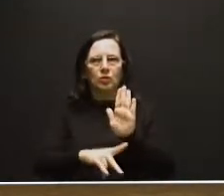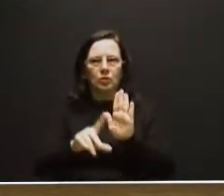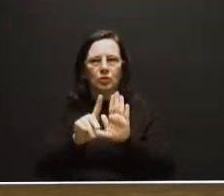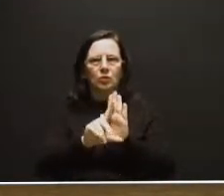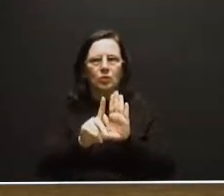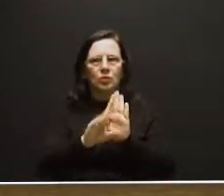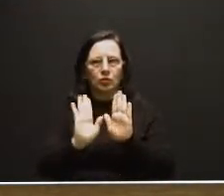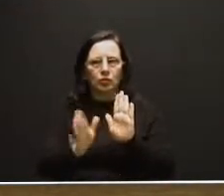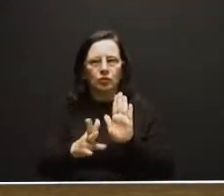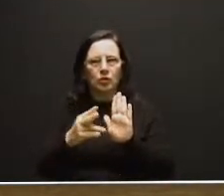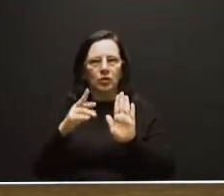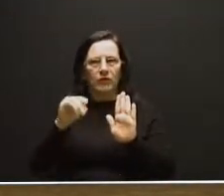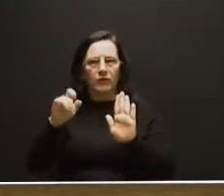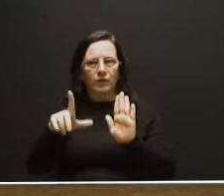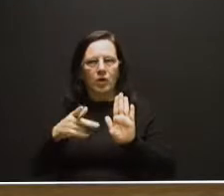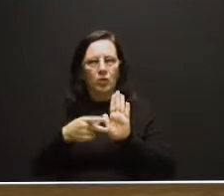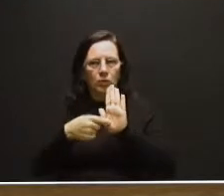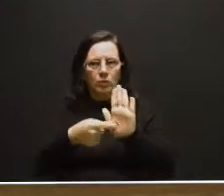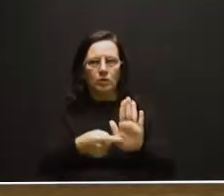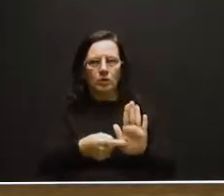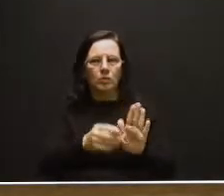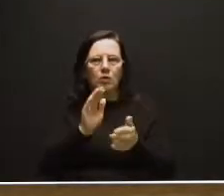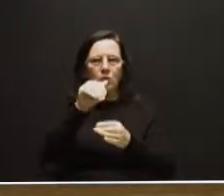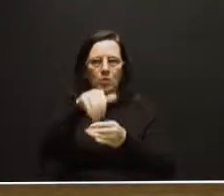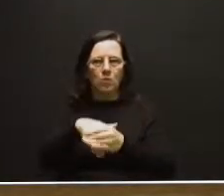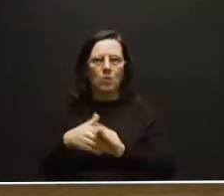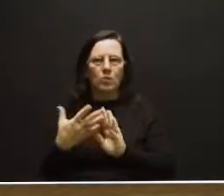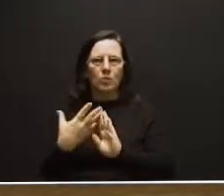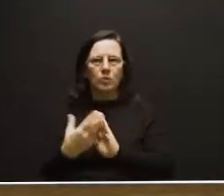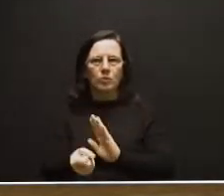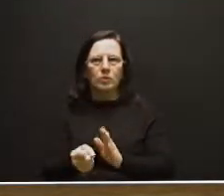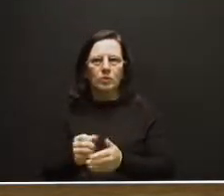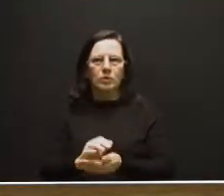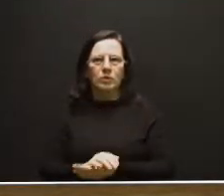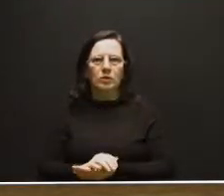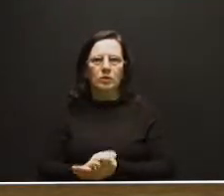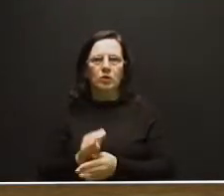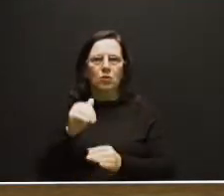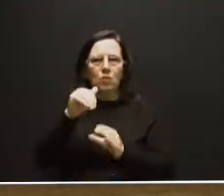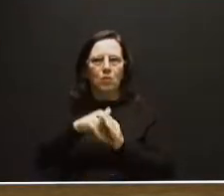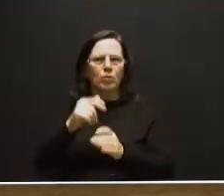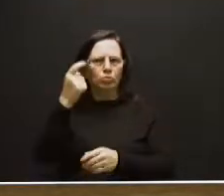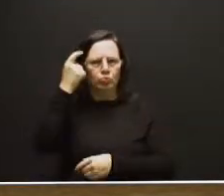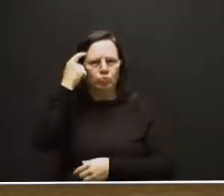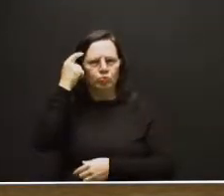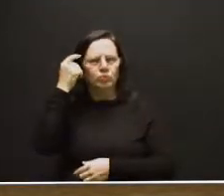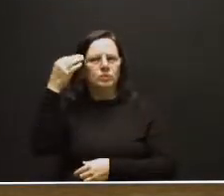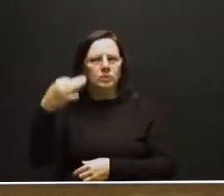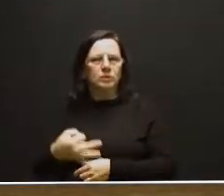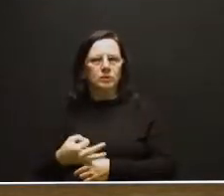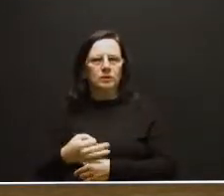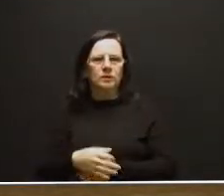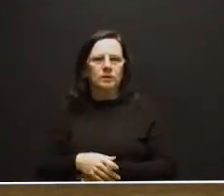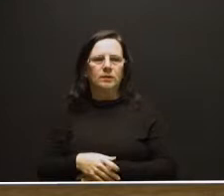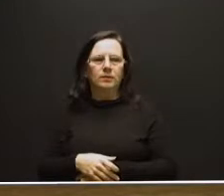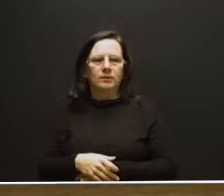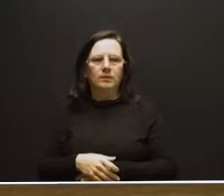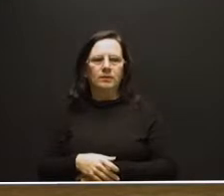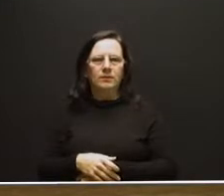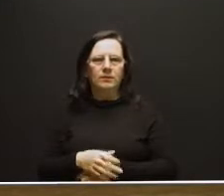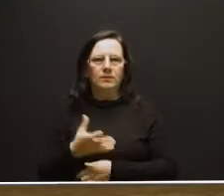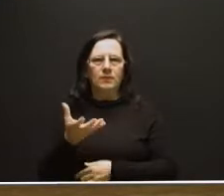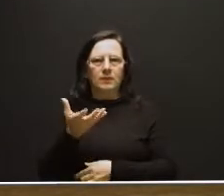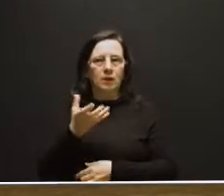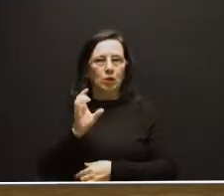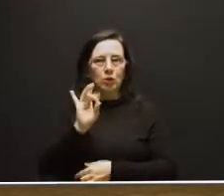o vereador rafael apresentou então meu voto é favorável ao voto consciente e querendo que não